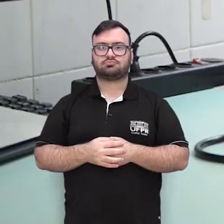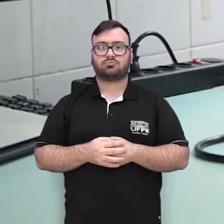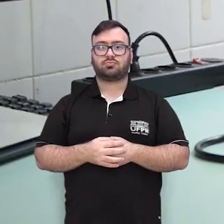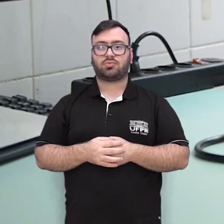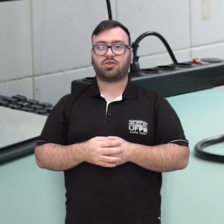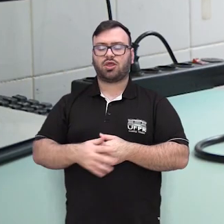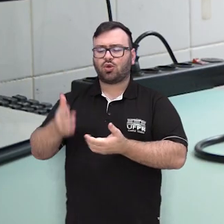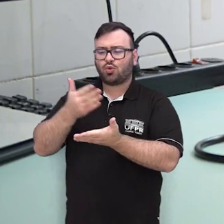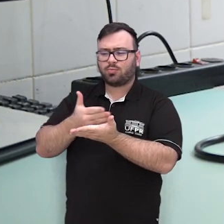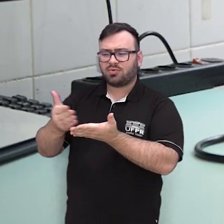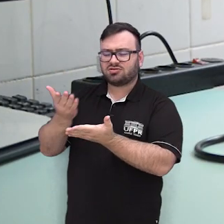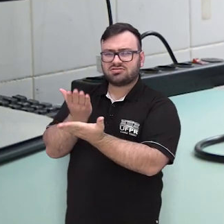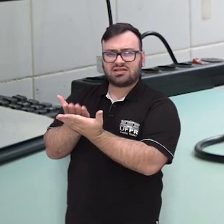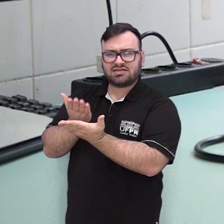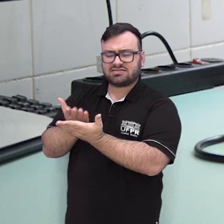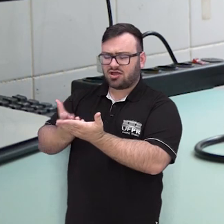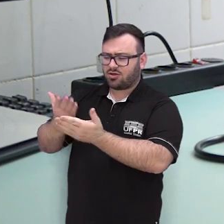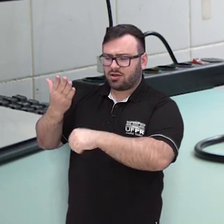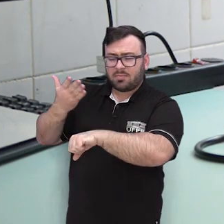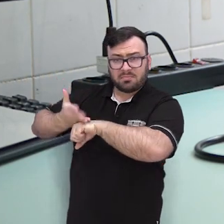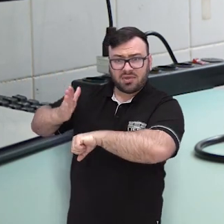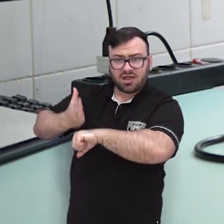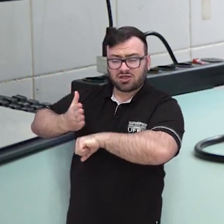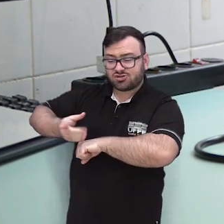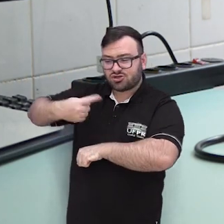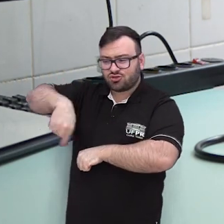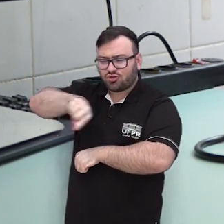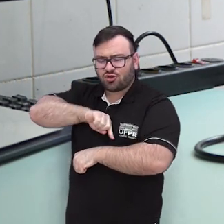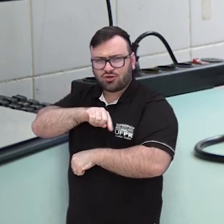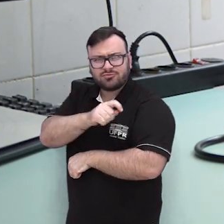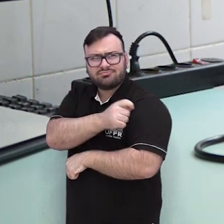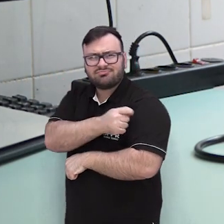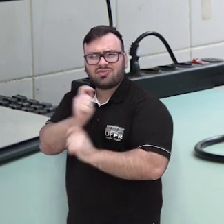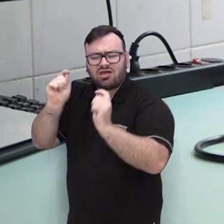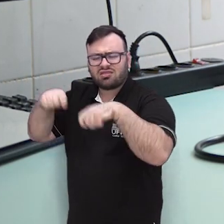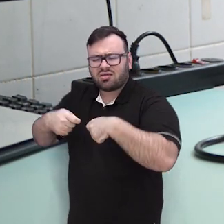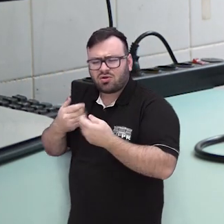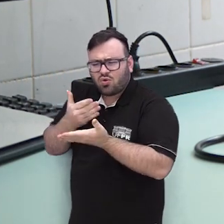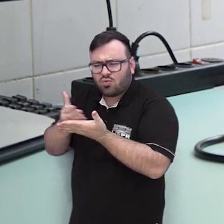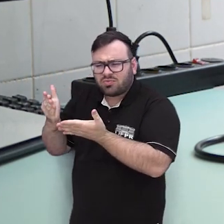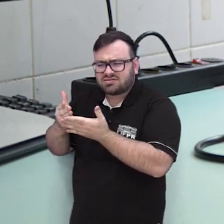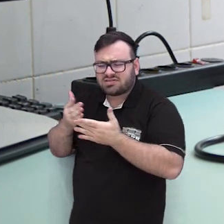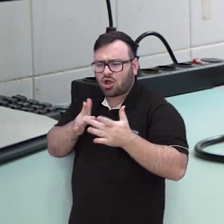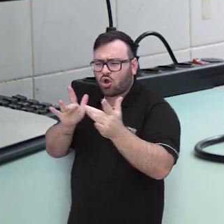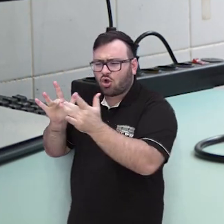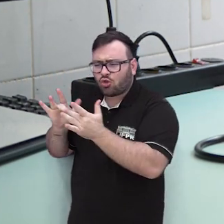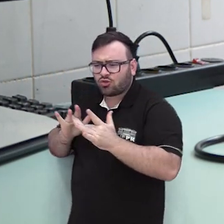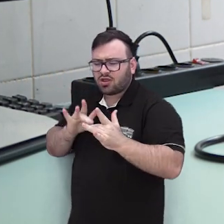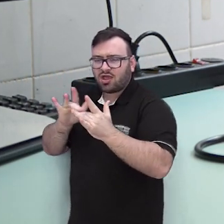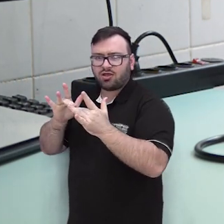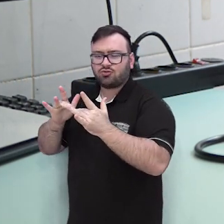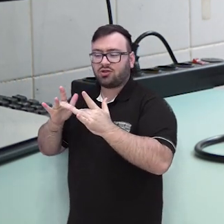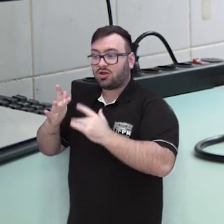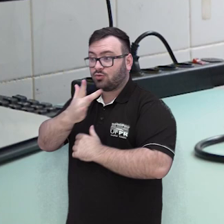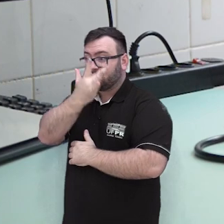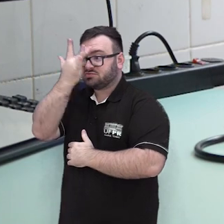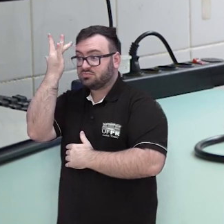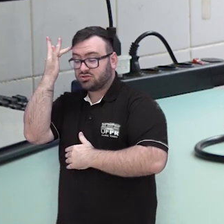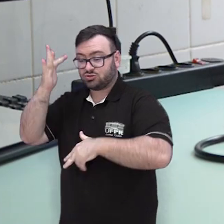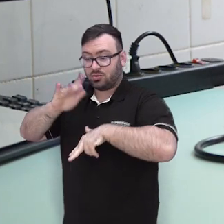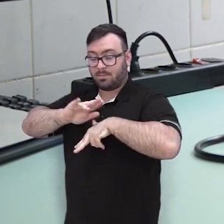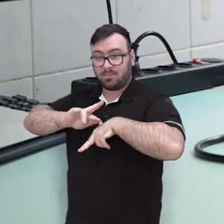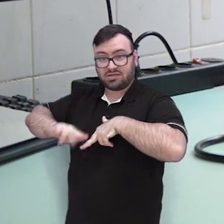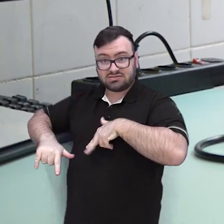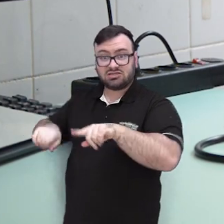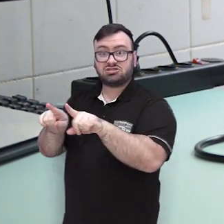A partir das aulas práticas que a gente consegue ter um tato maior, tanto com o paciente quanto com os tutores, para que